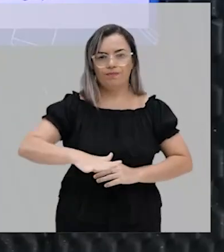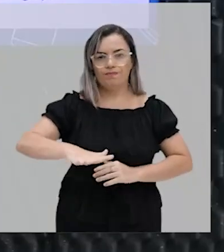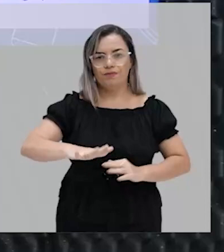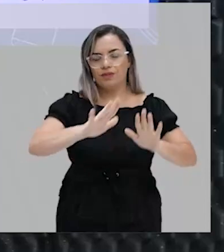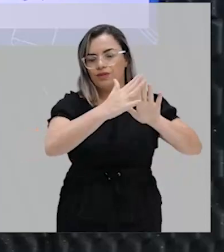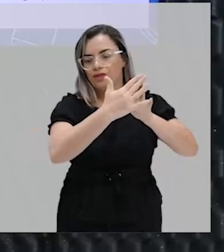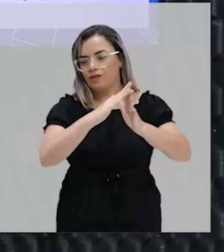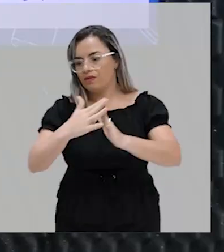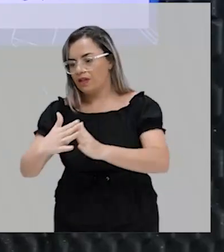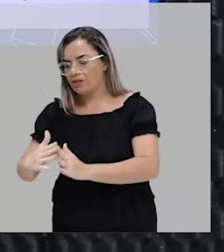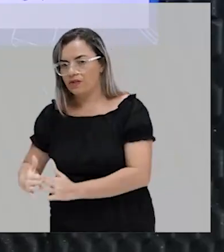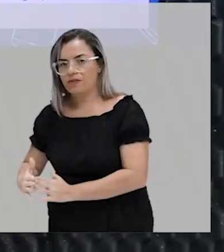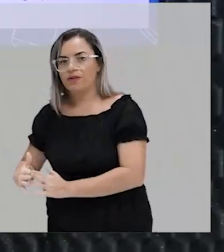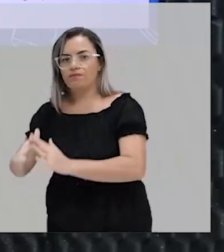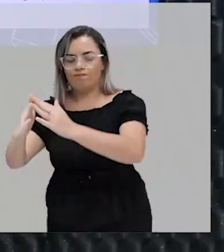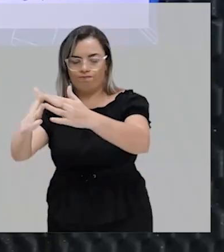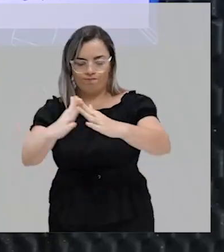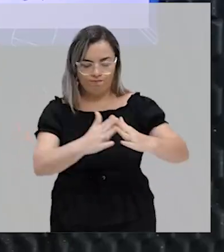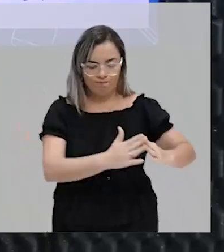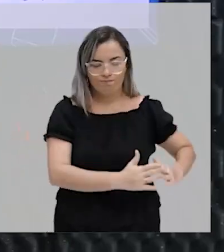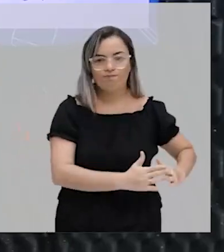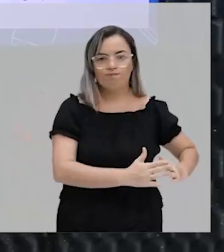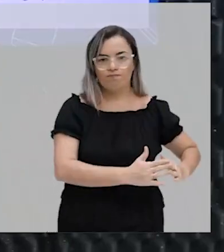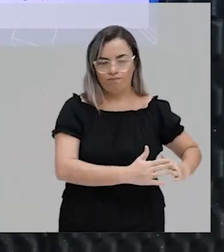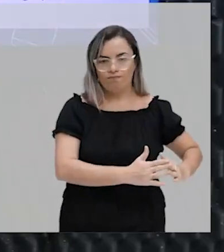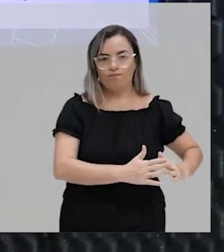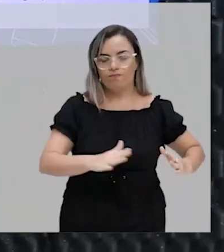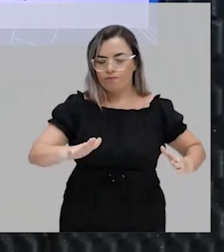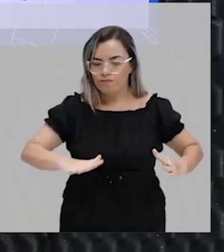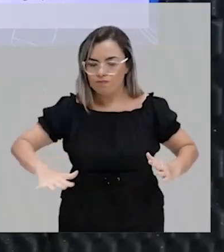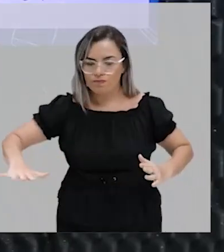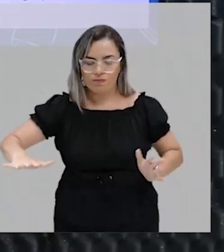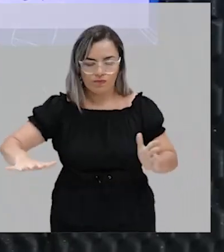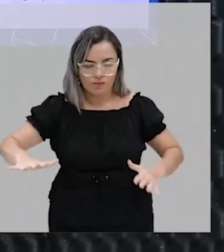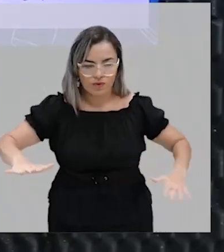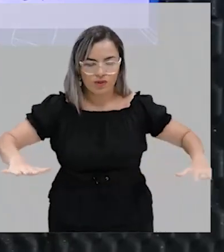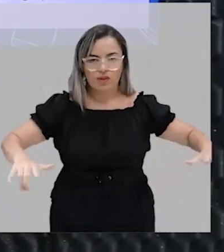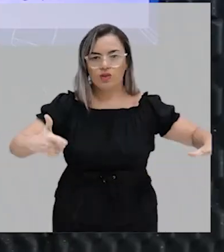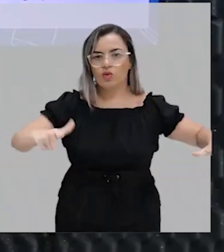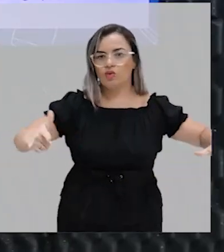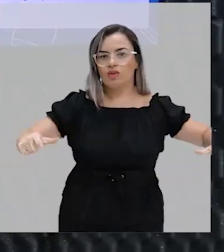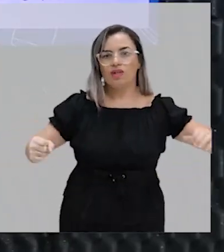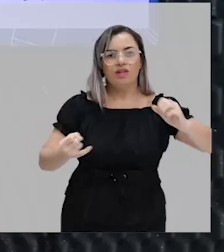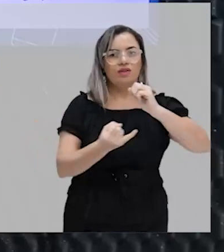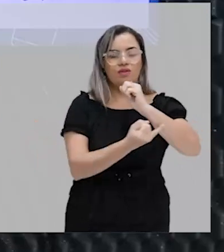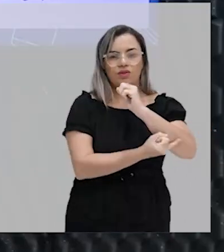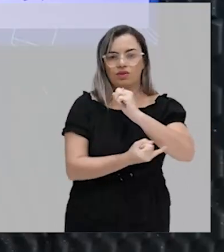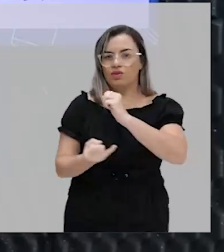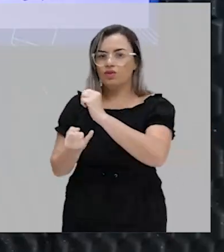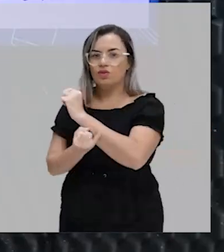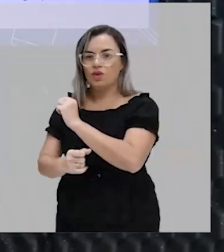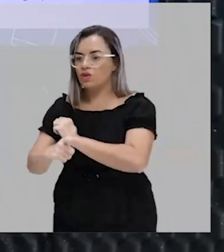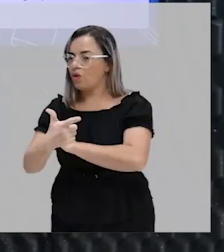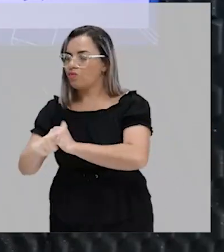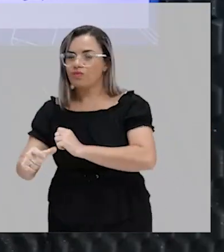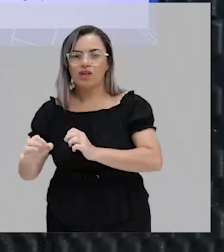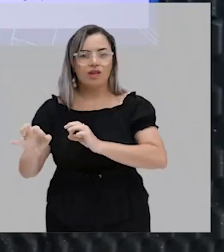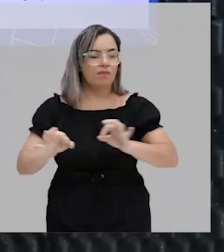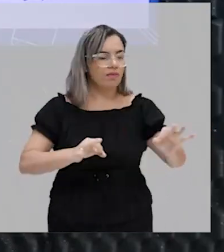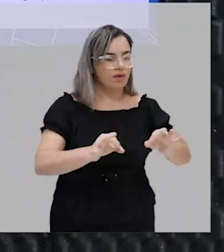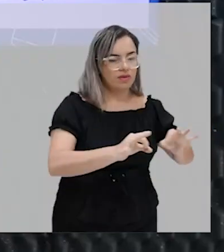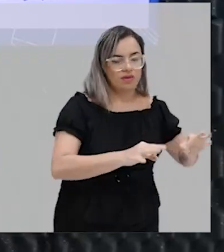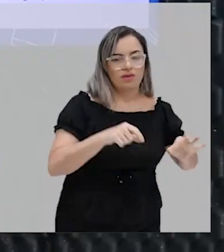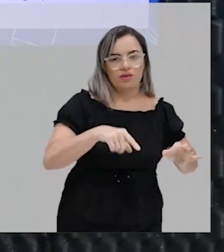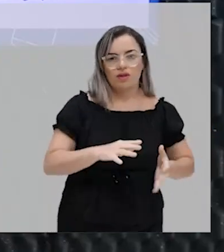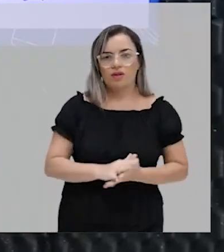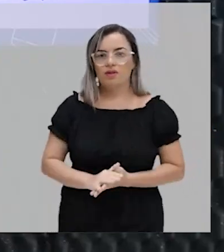periféricas, surgem favelas, espaços onde as pessoas vão habitar sem infraestrutura, sem planejamento. Por quê, Marcos? Porque essas pessoas que residem,